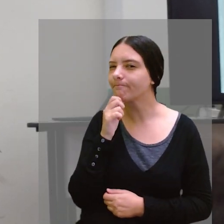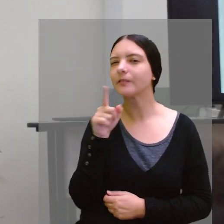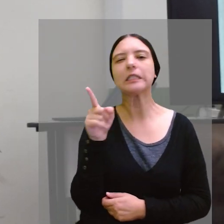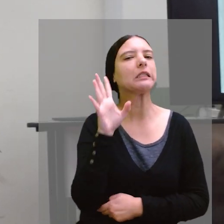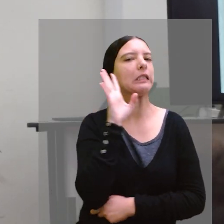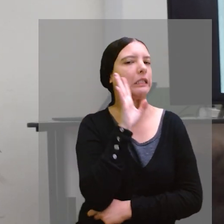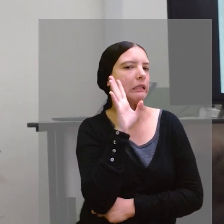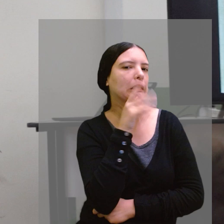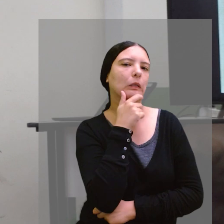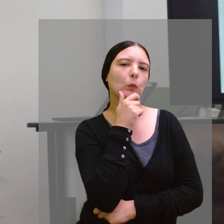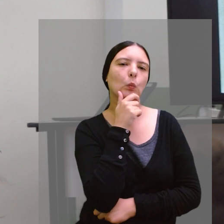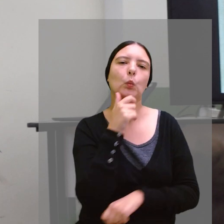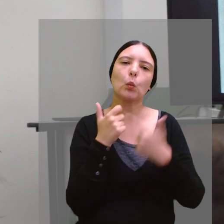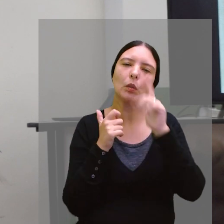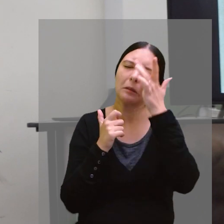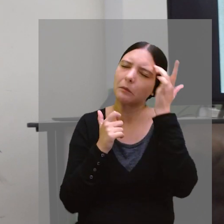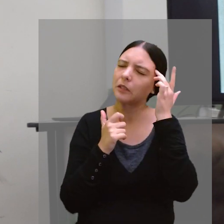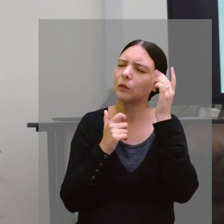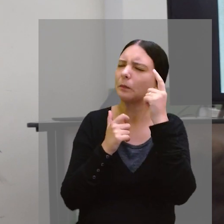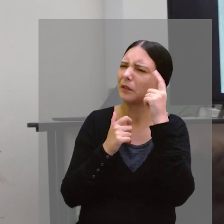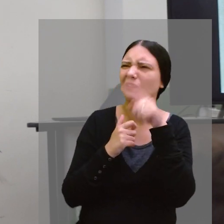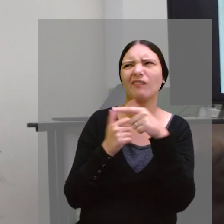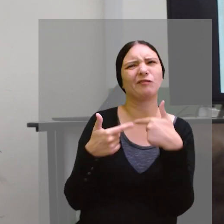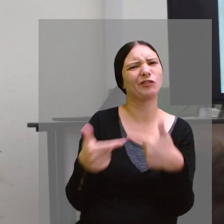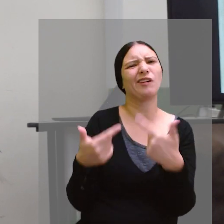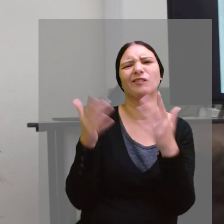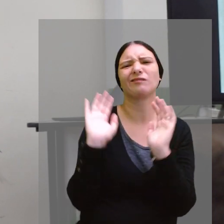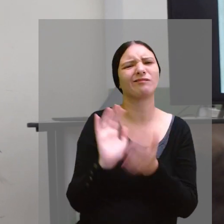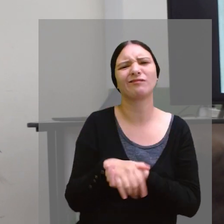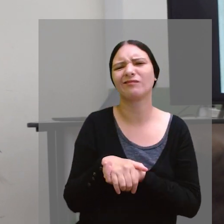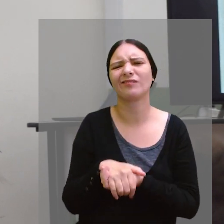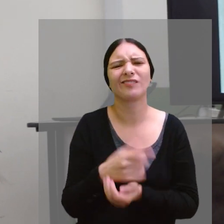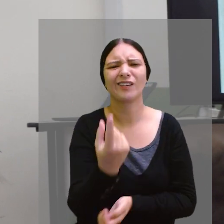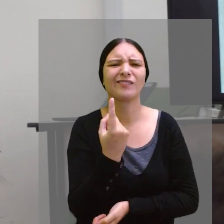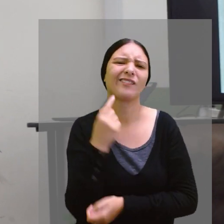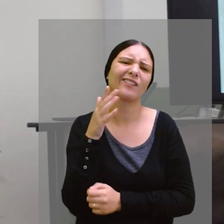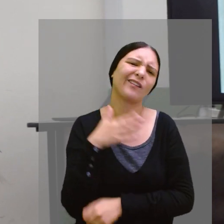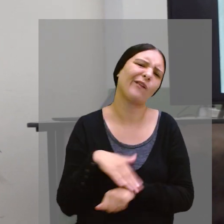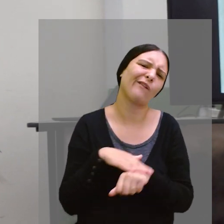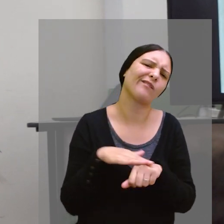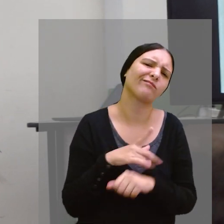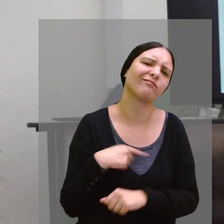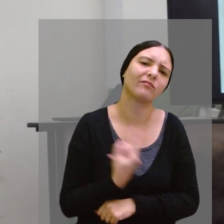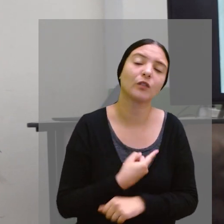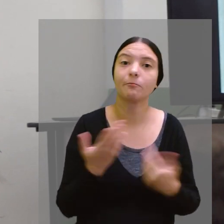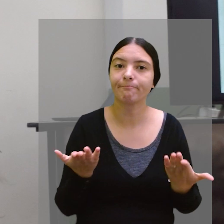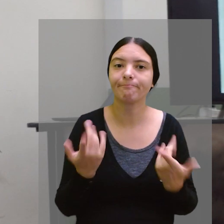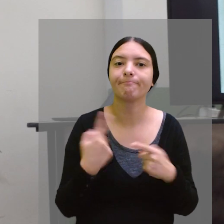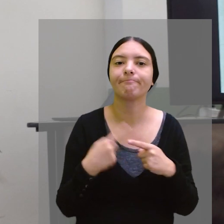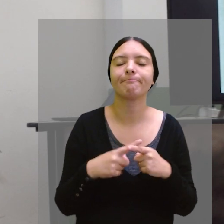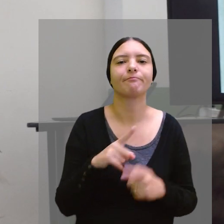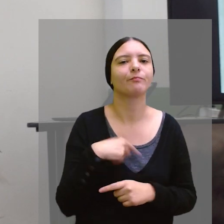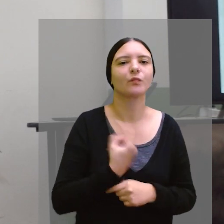é legal. Outros já chegaram e falaram assim, não, cara chato que está vindo aqui conversar com a gente. Isso é uma coisa que a